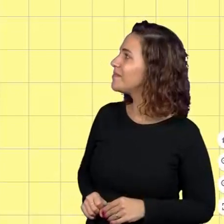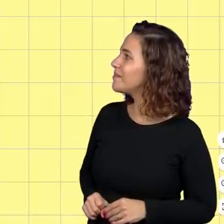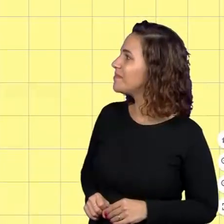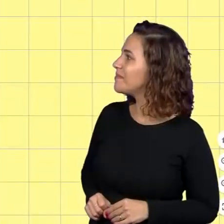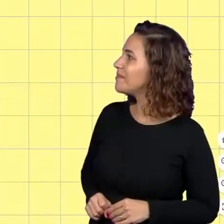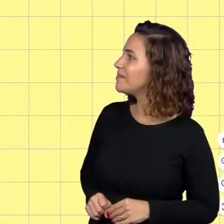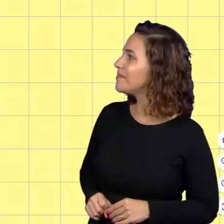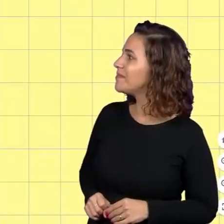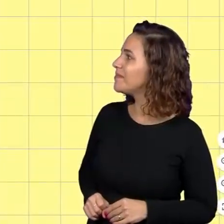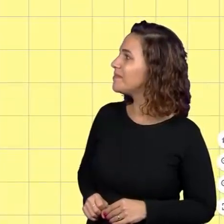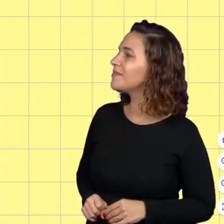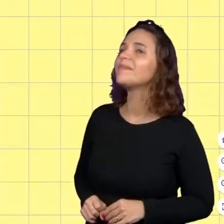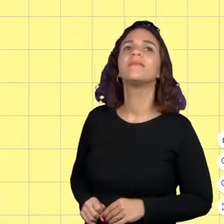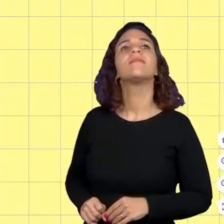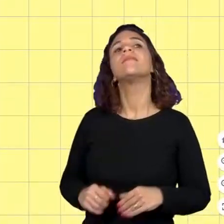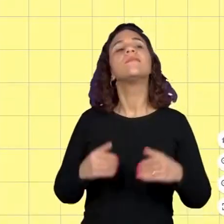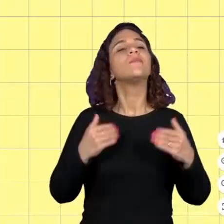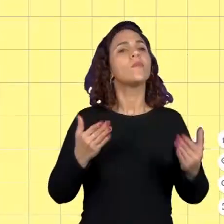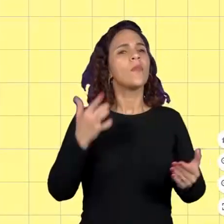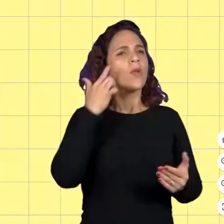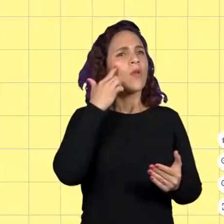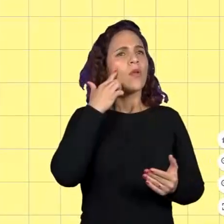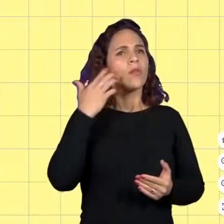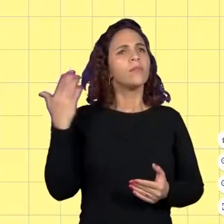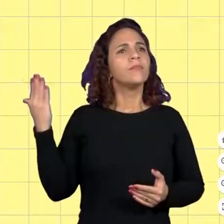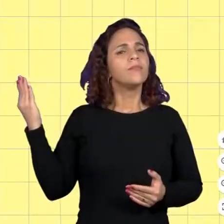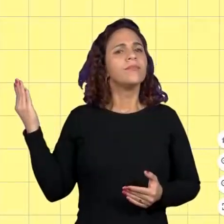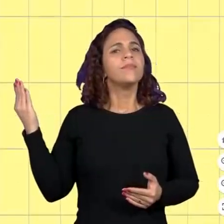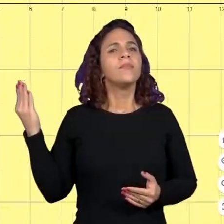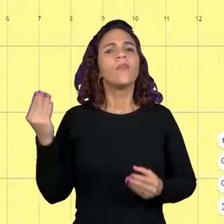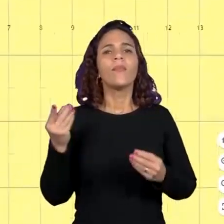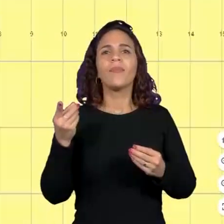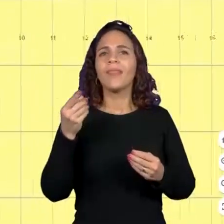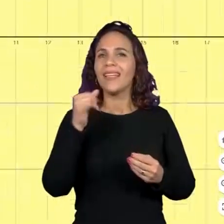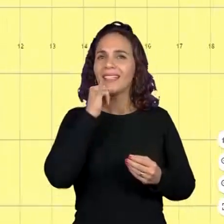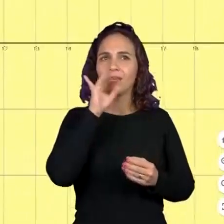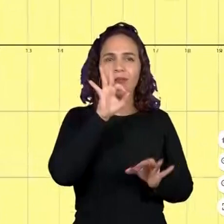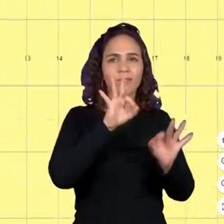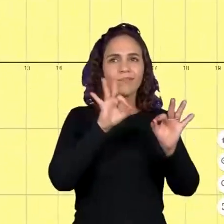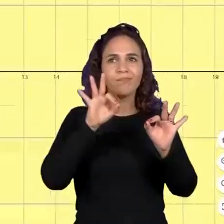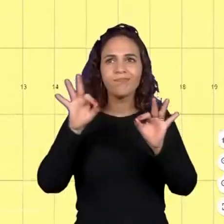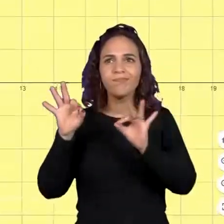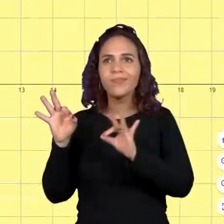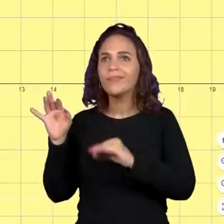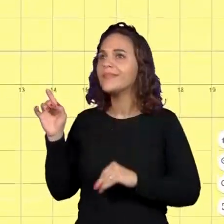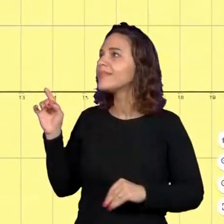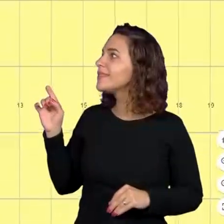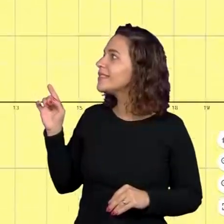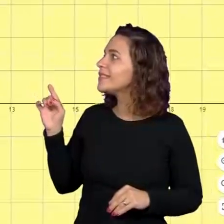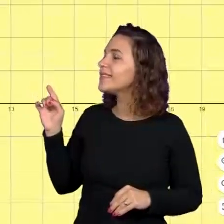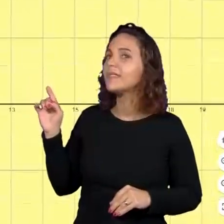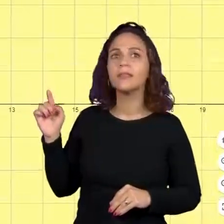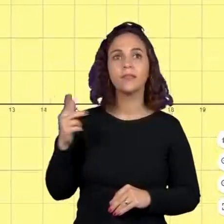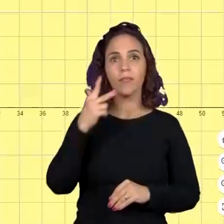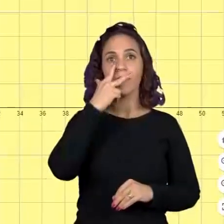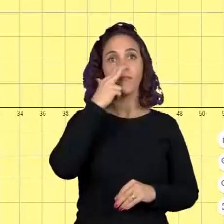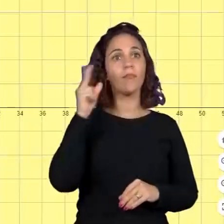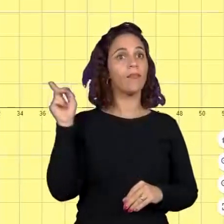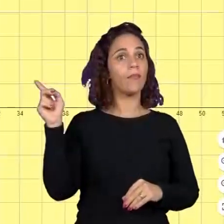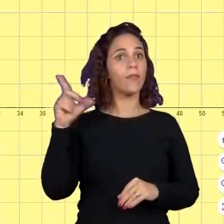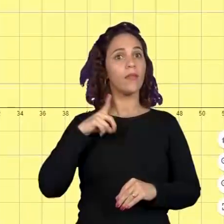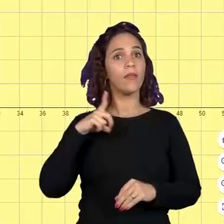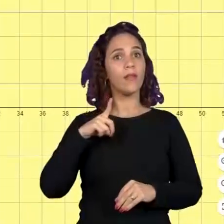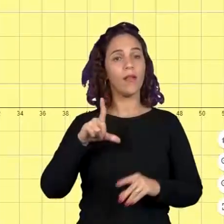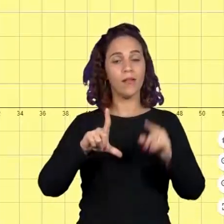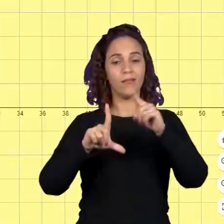mudou o fundo, Pro, você gostei. falou mesmo que o tipo, quando a gente arrumar aqui, ó, parece que é um gráfico, né? É isso mesmo. Tem